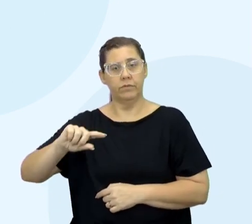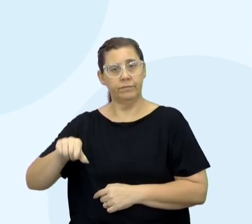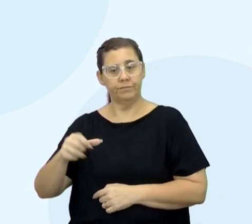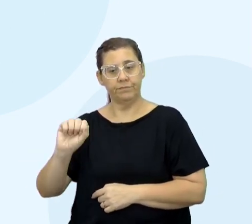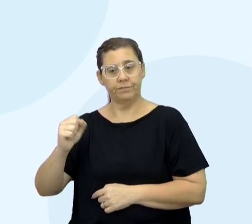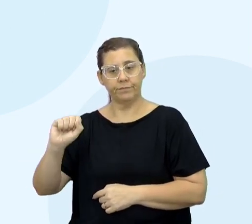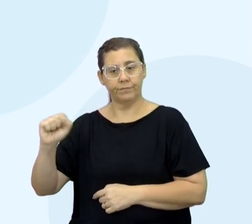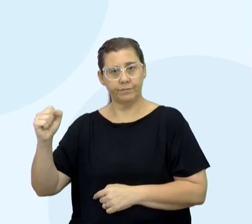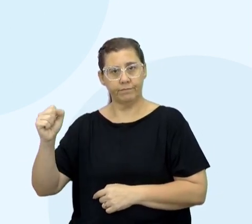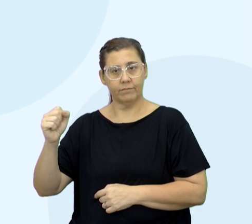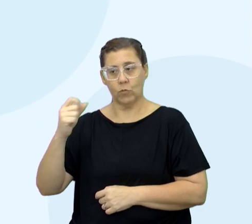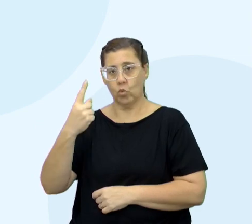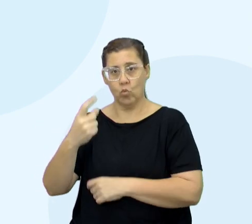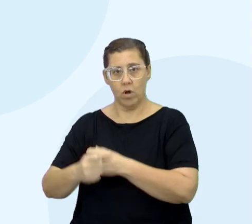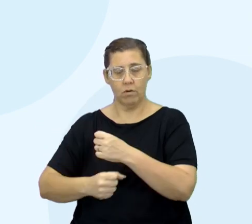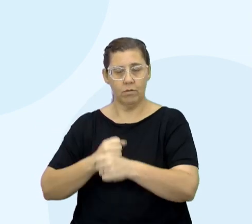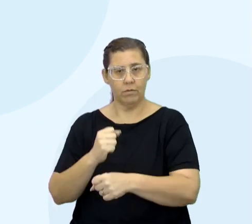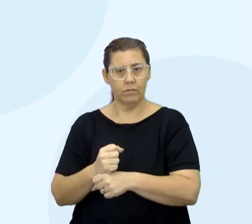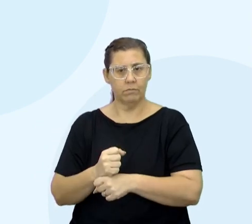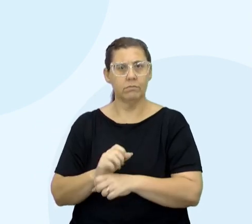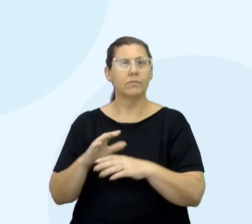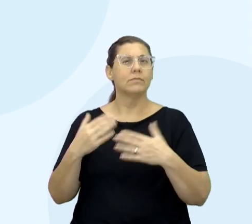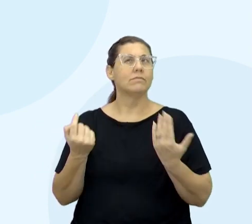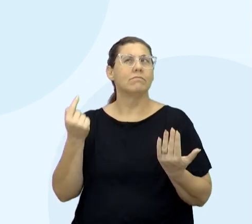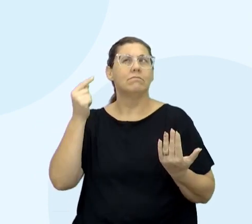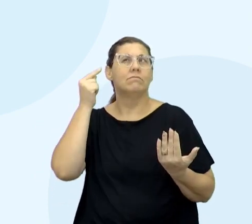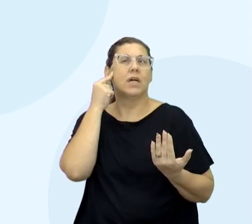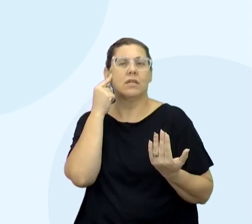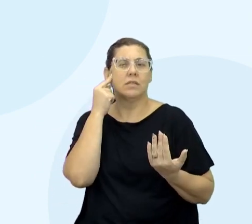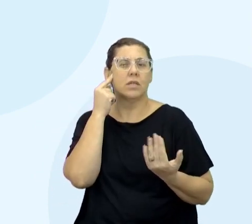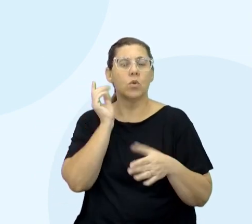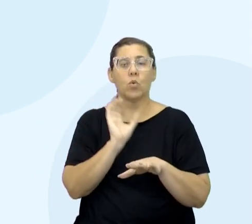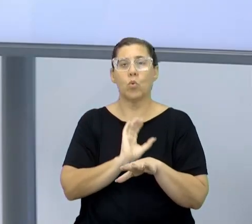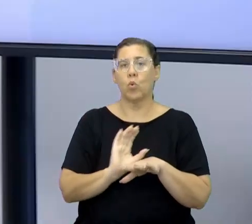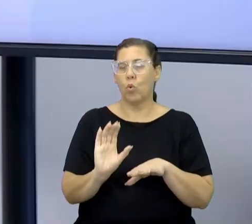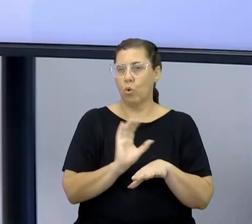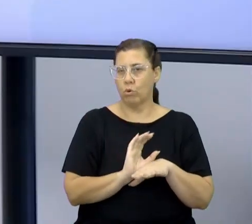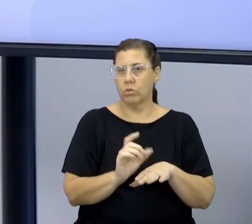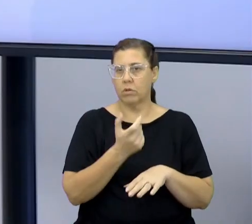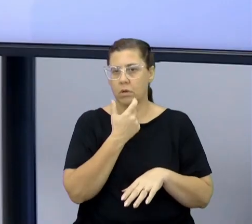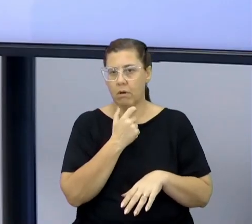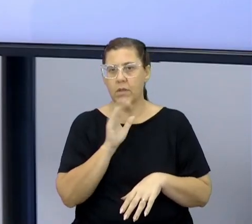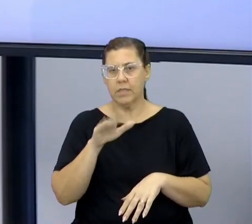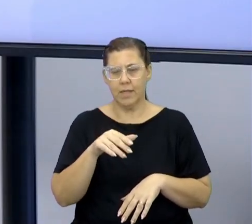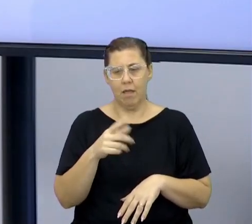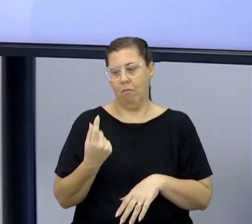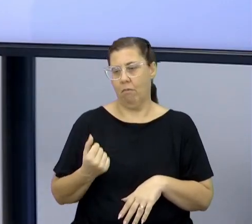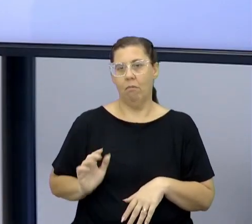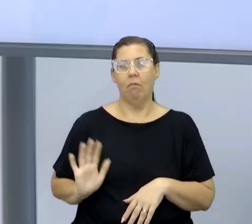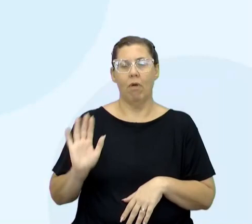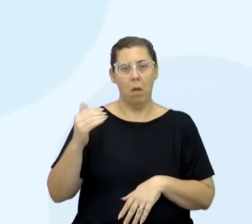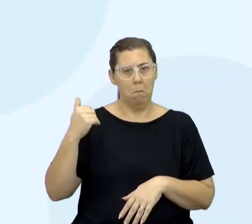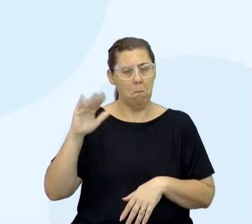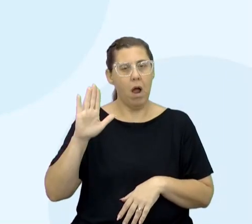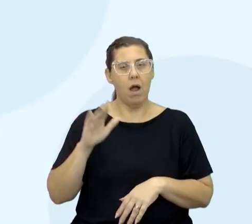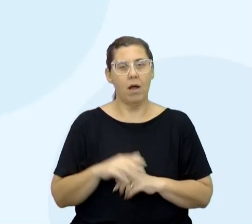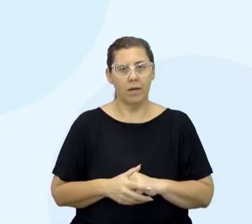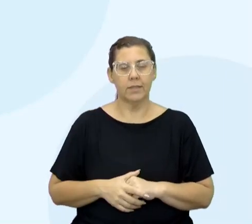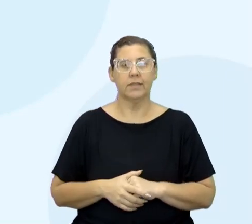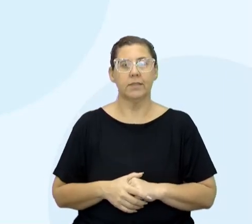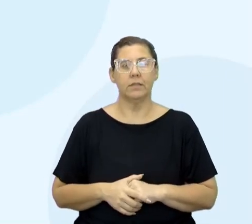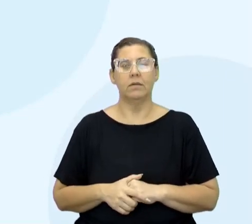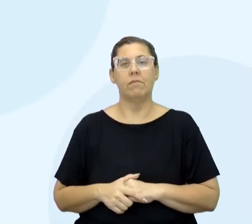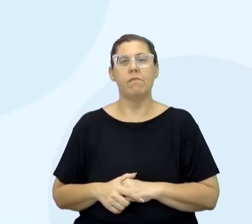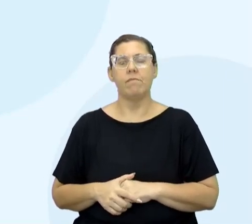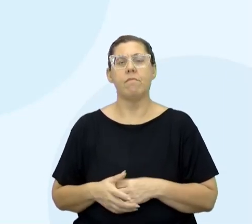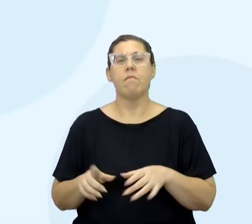R$1.199,88 a um ano. Refletindo aí, o curso de inglês, obviamente, é mais caro, se você for ver anualmente